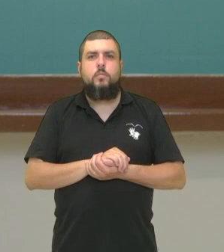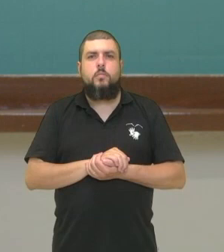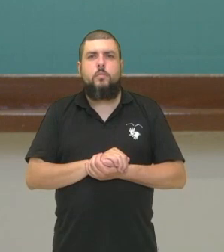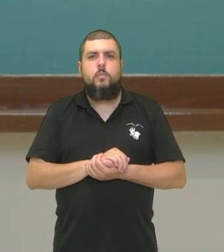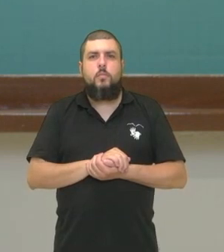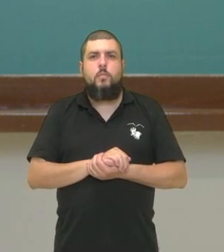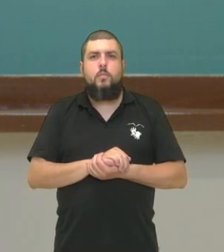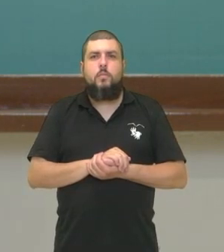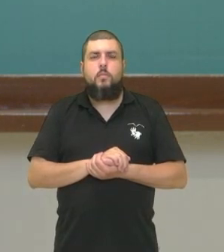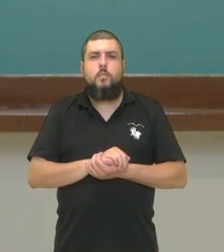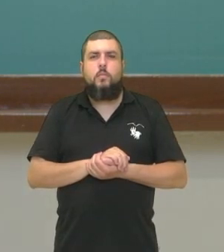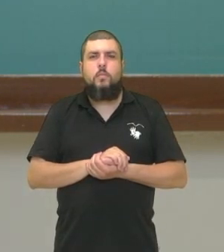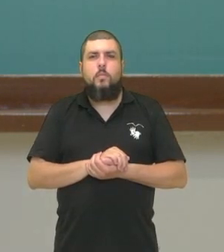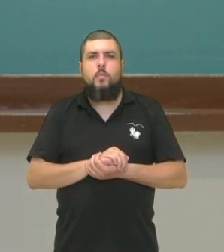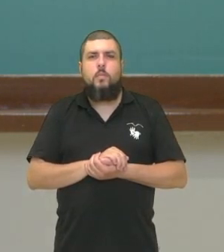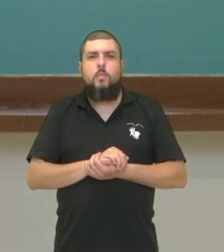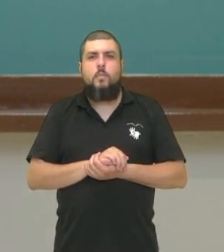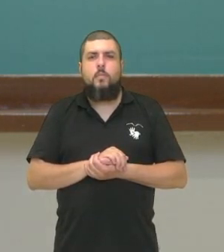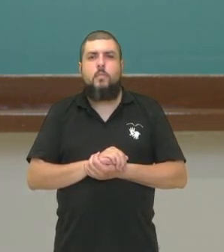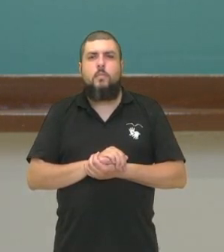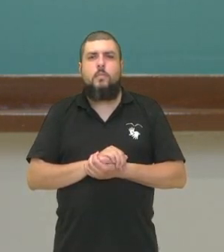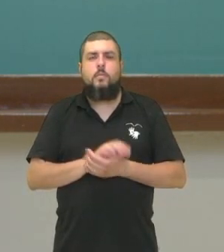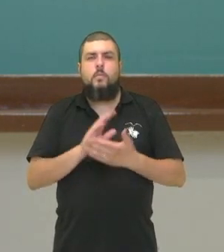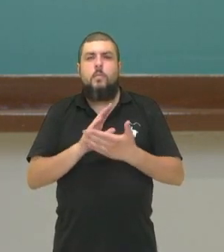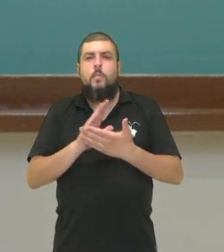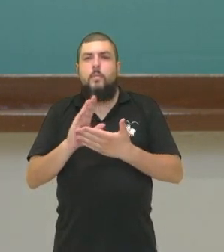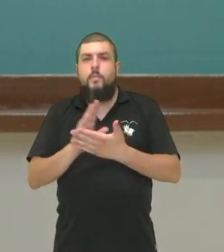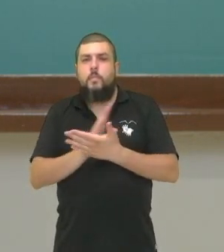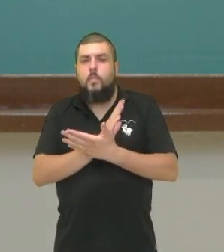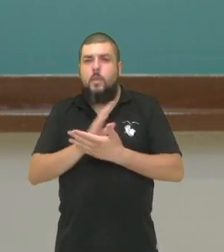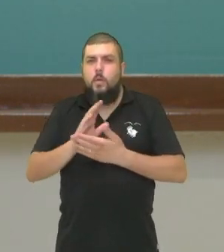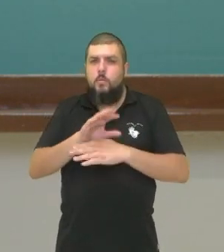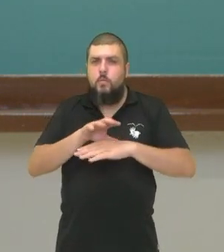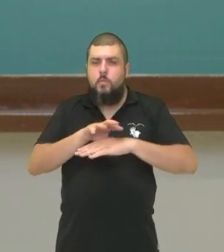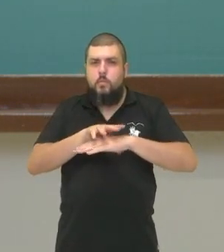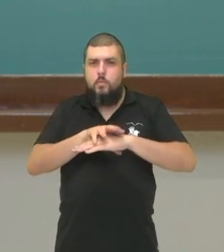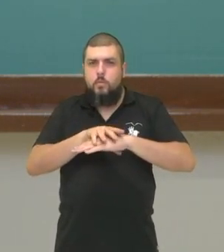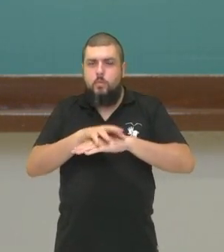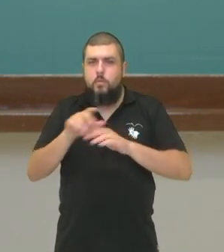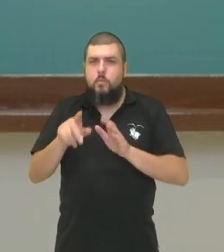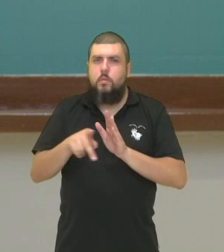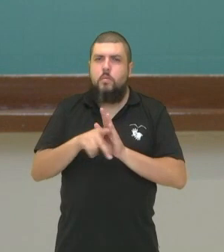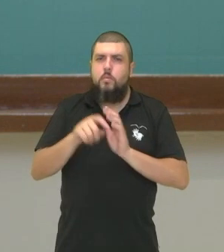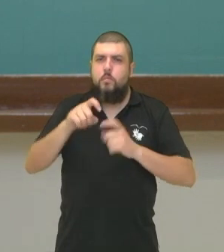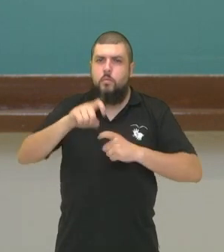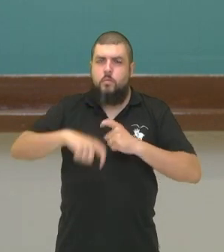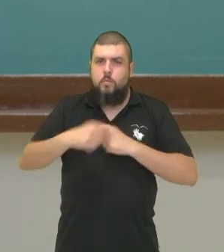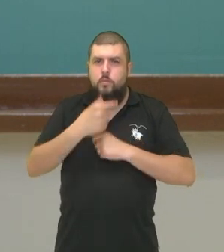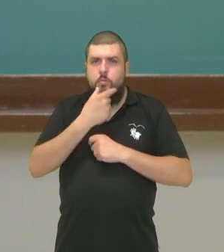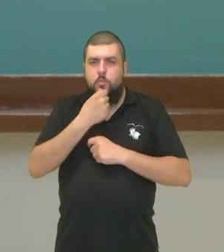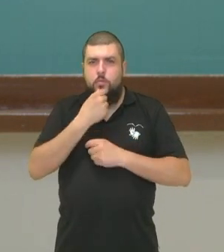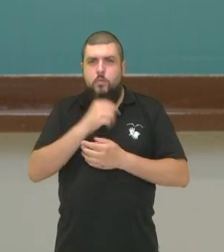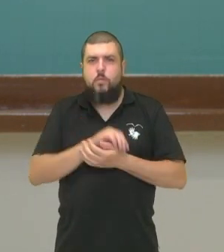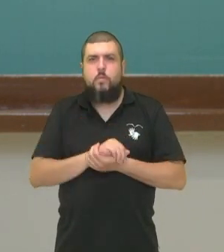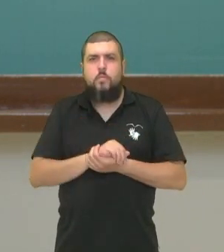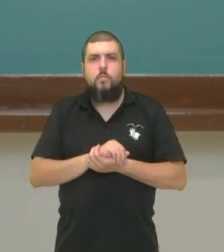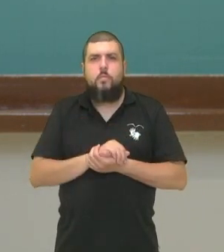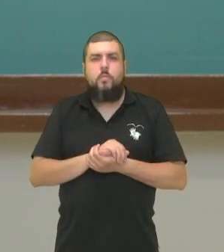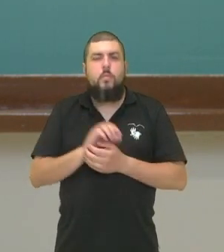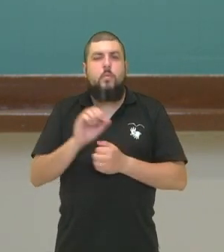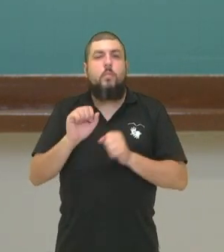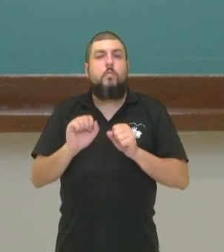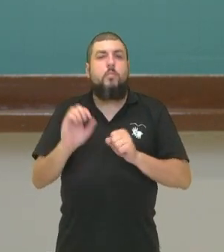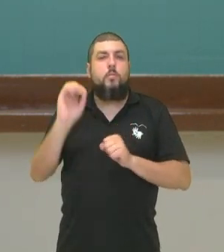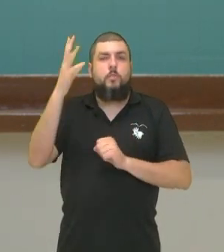Existem algumas doenças que são relacionadas ao sistema reprodutor masculino. Ocorrem infecções por fungos. Os fungos